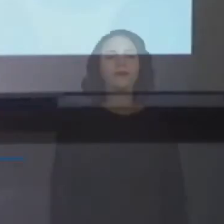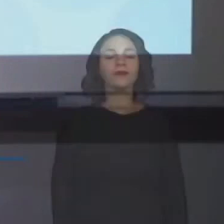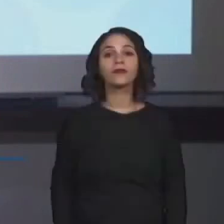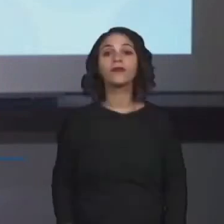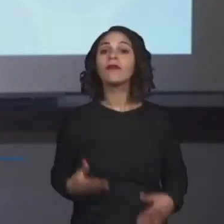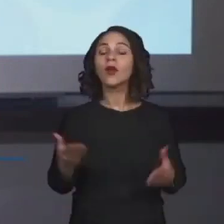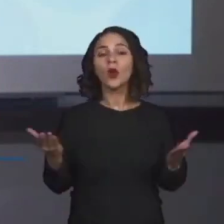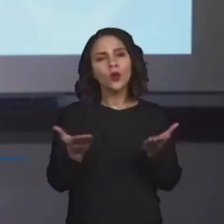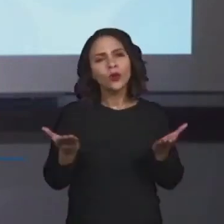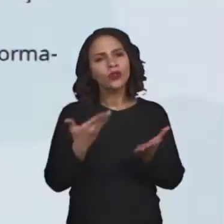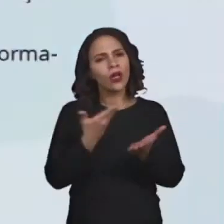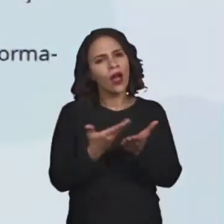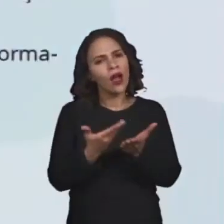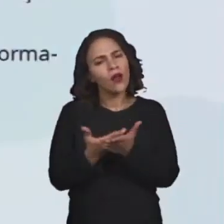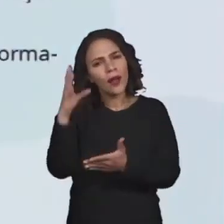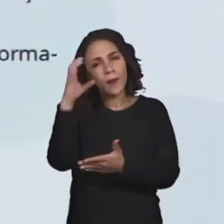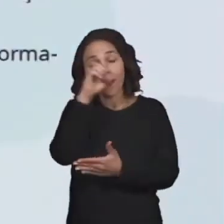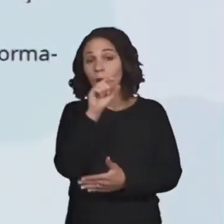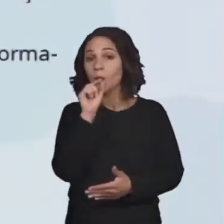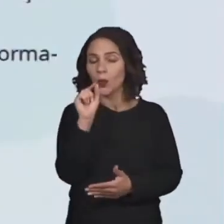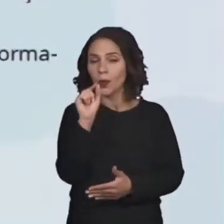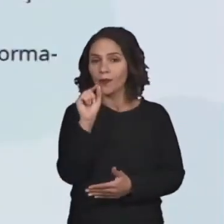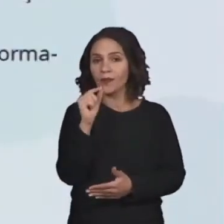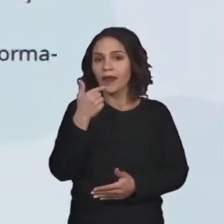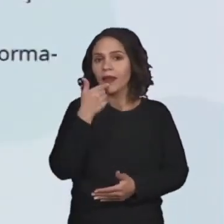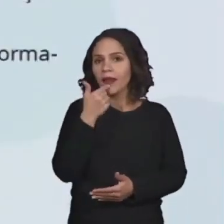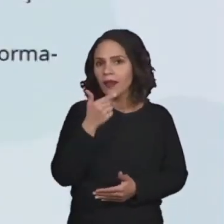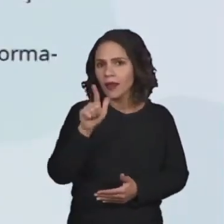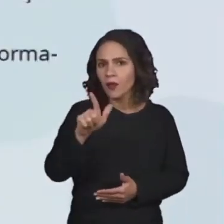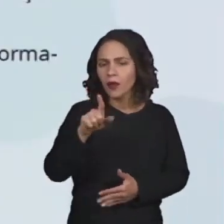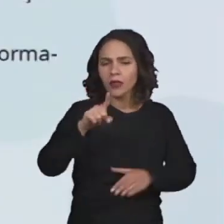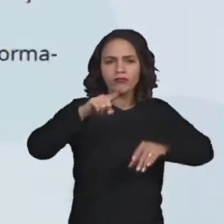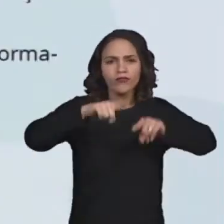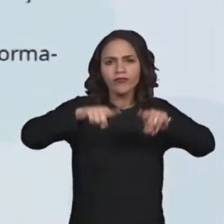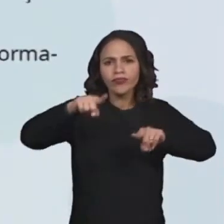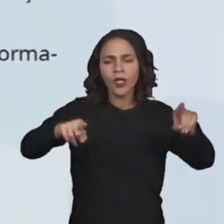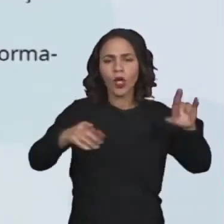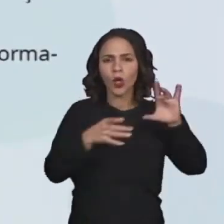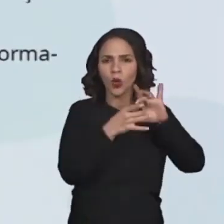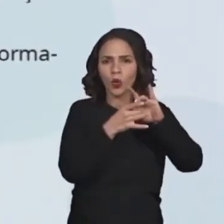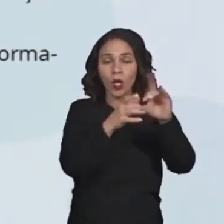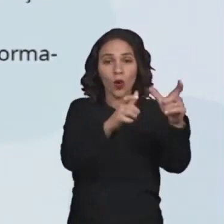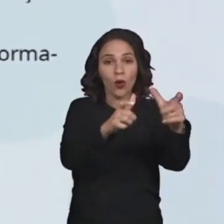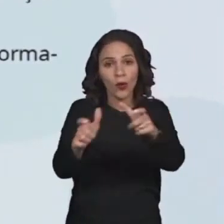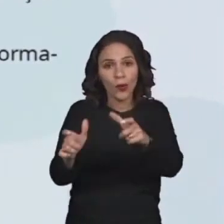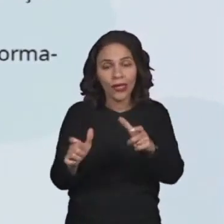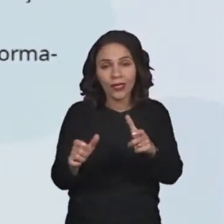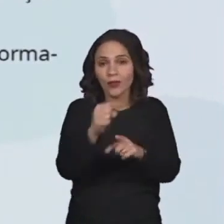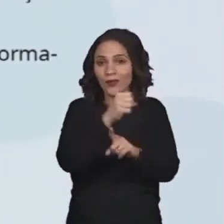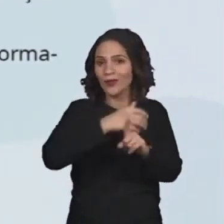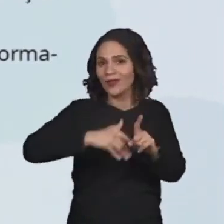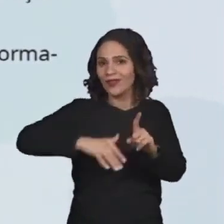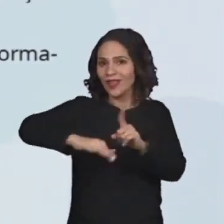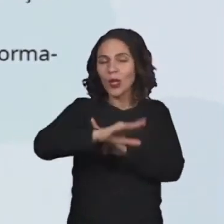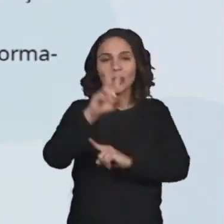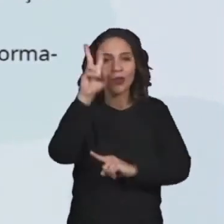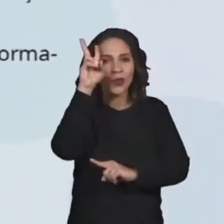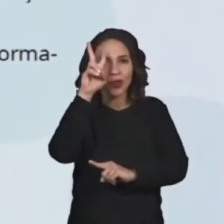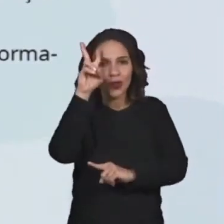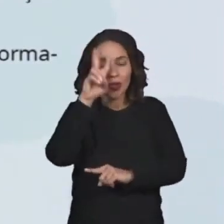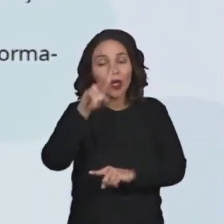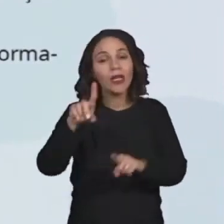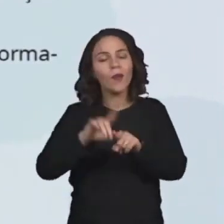Aprendemos na aula de hoje que o uso da língua pode variar nos contextos geográfico, social, histórico